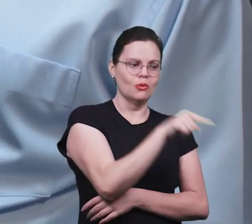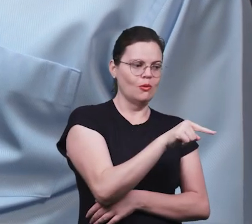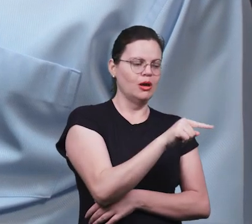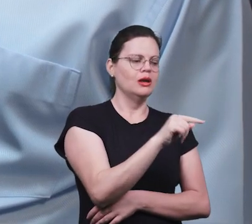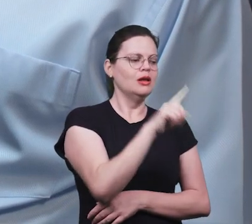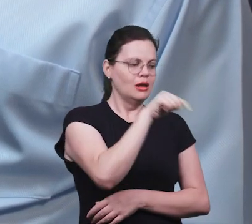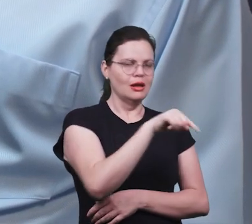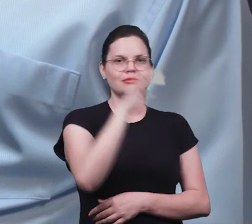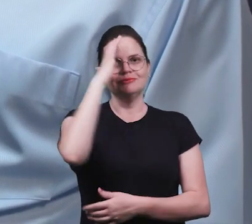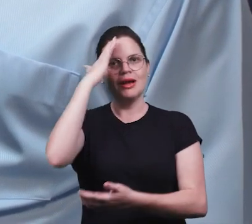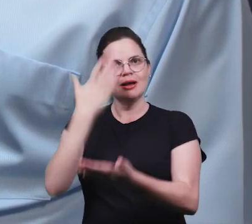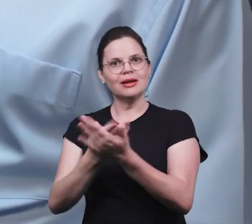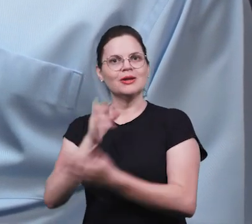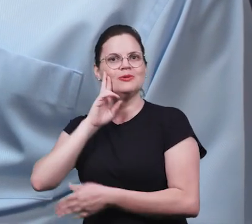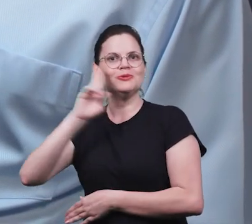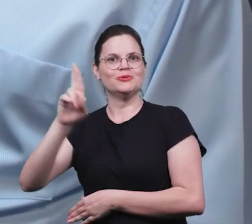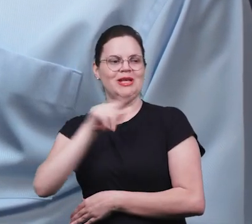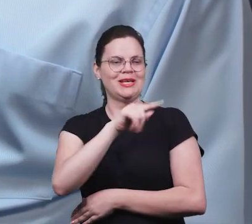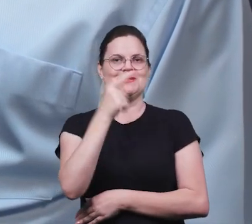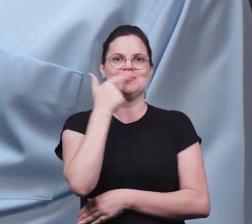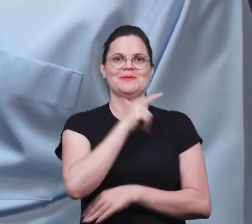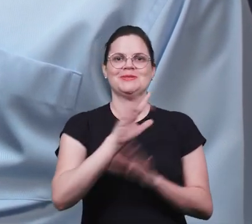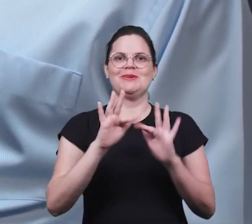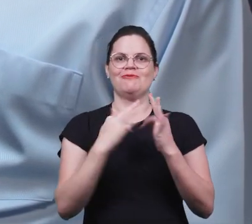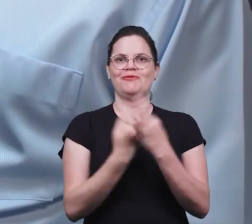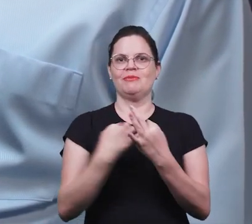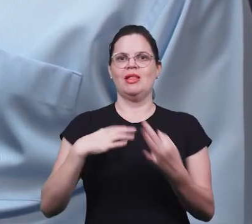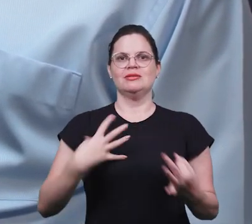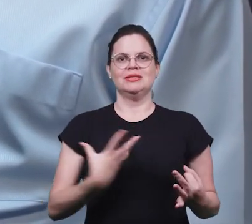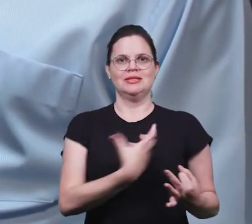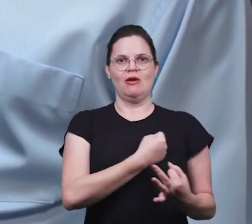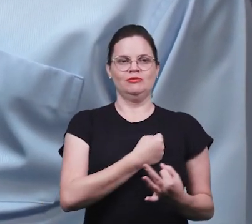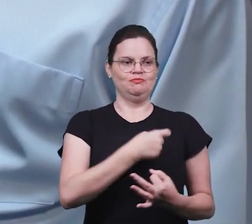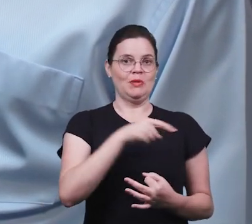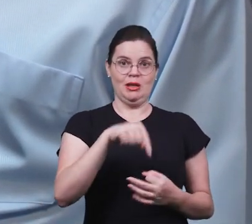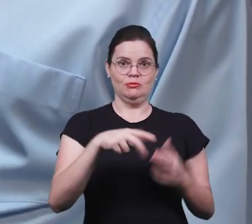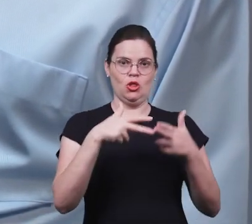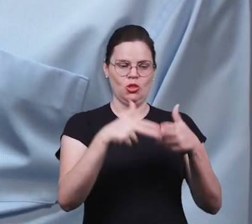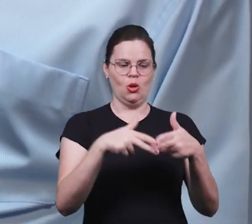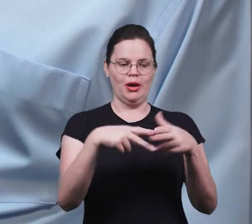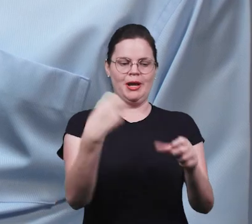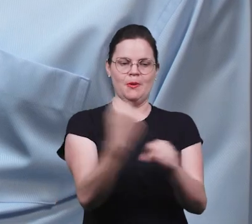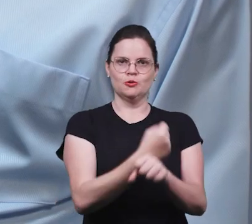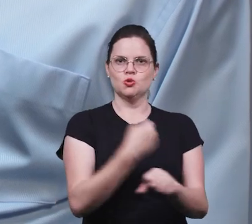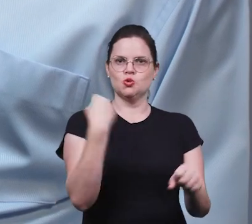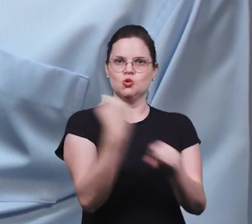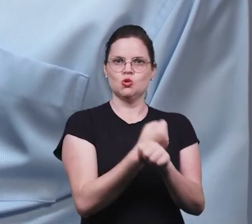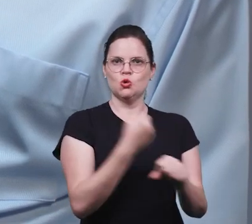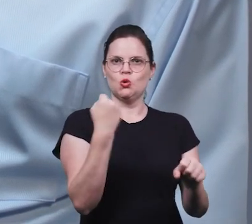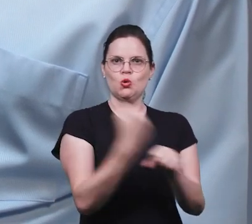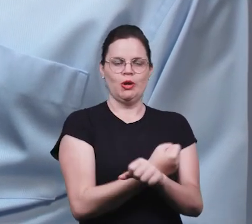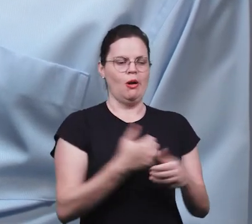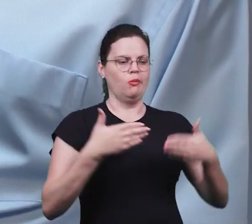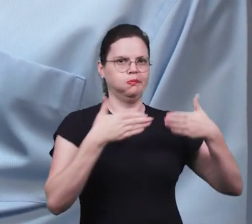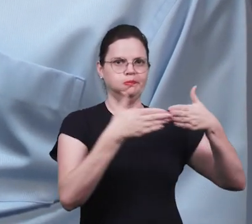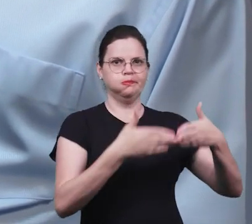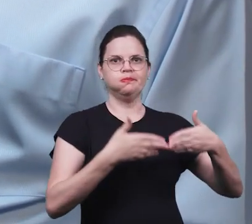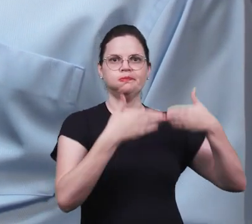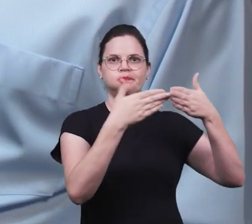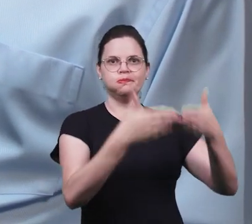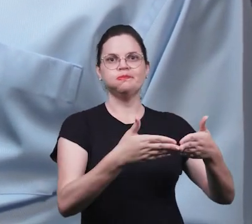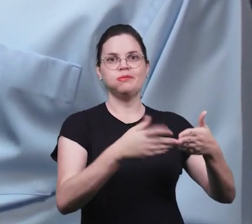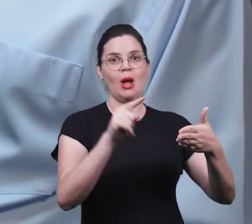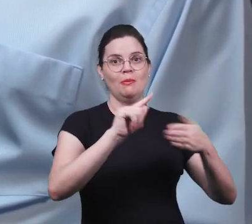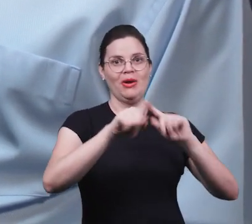E para a salvação sua e da sua família, construiu a arca com a qual ele condenou o mundo. Muito